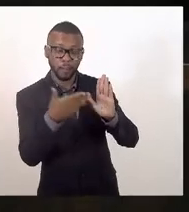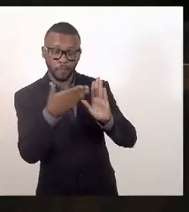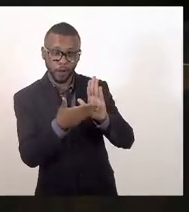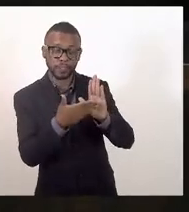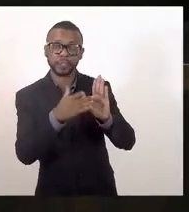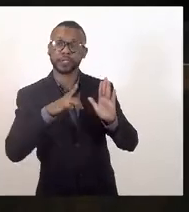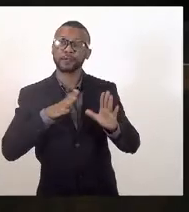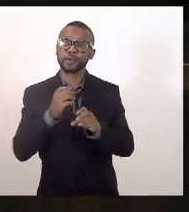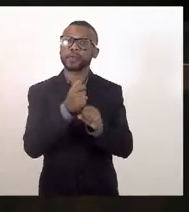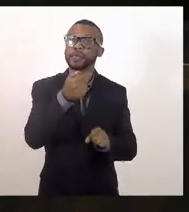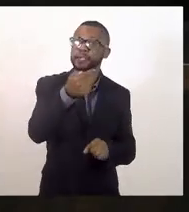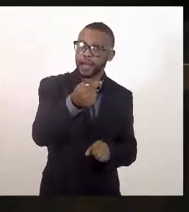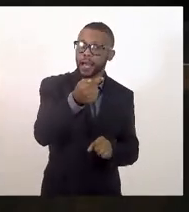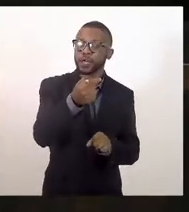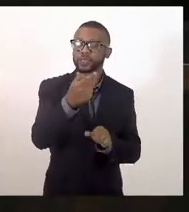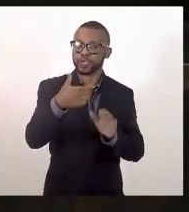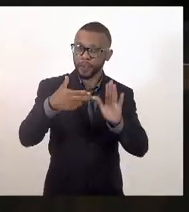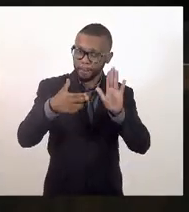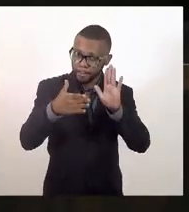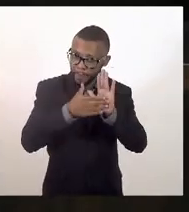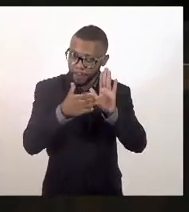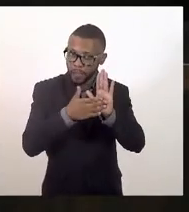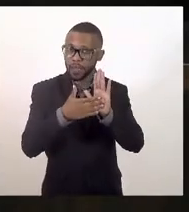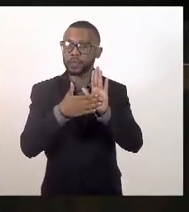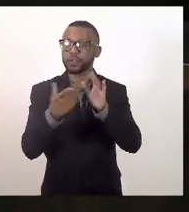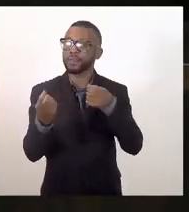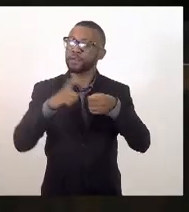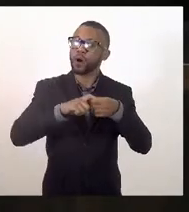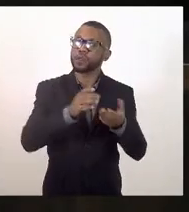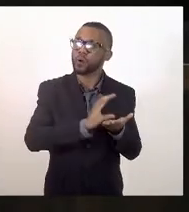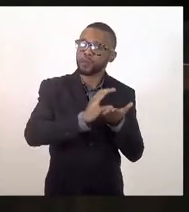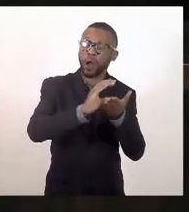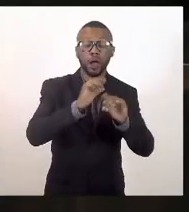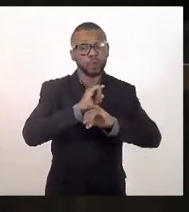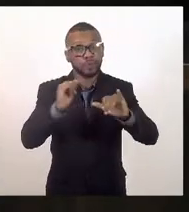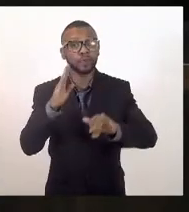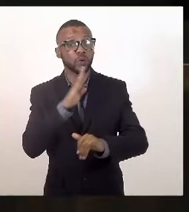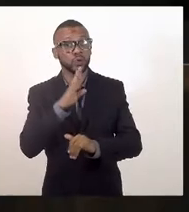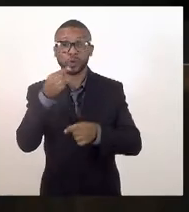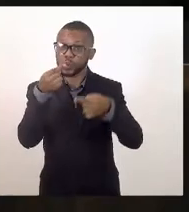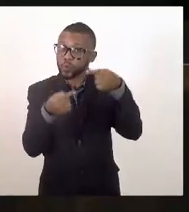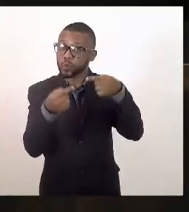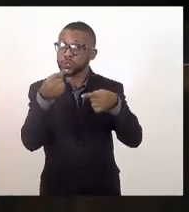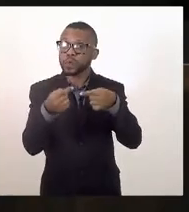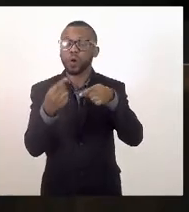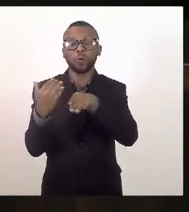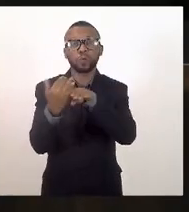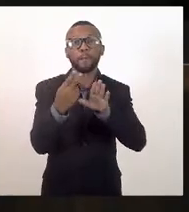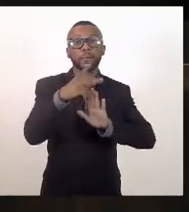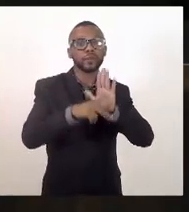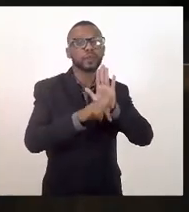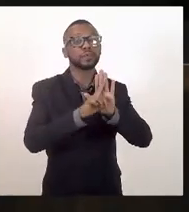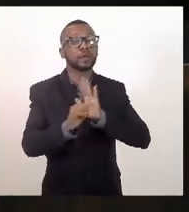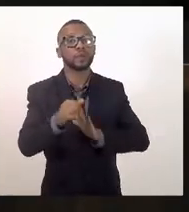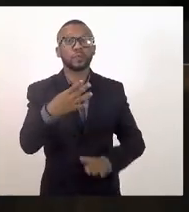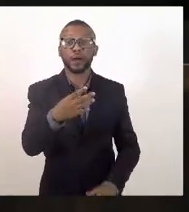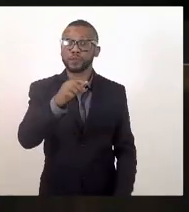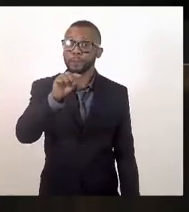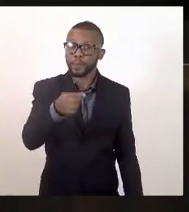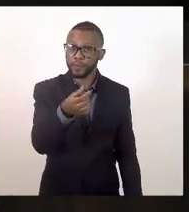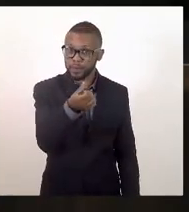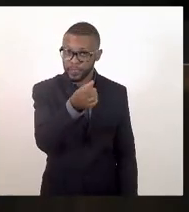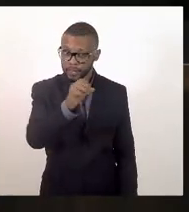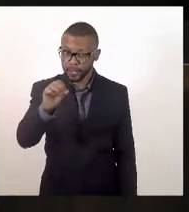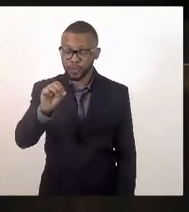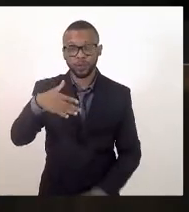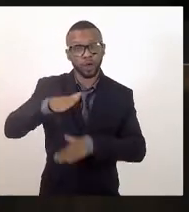7 emendas e retorna às comissões. Anuncio, em regime de urgência, em discussão única, projeto de lei 4.621, de autoria